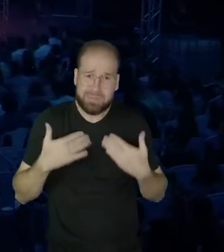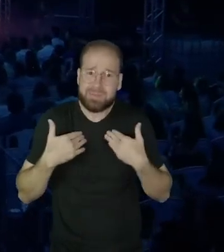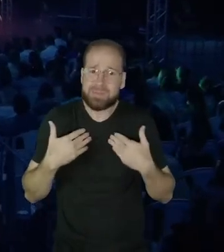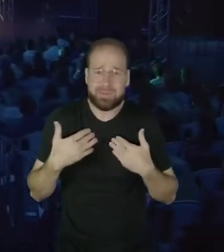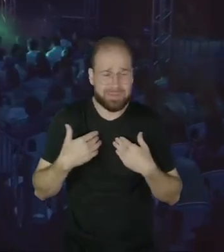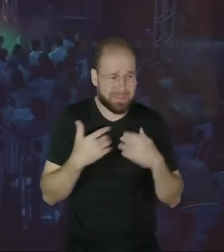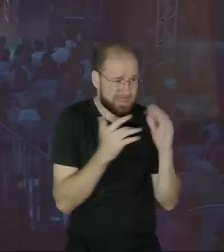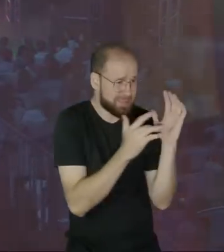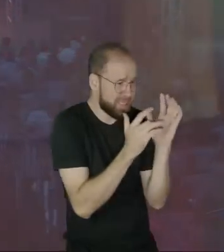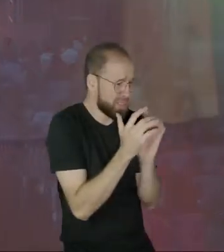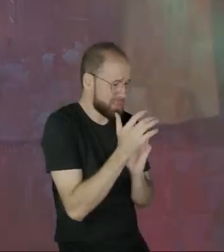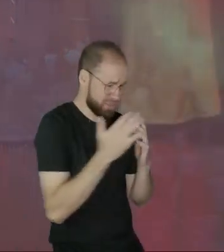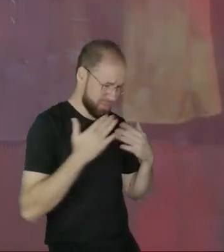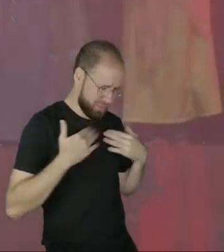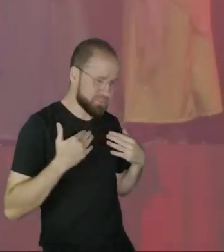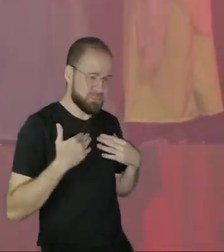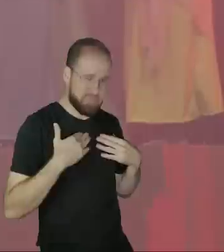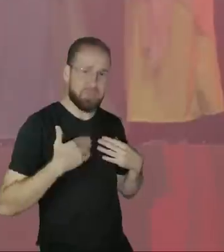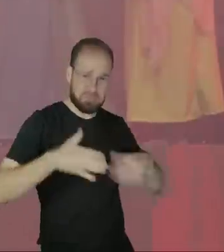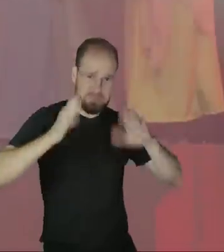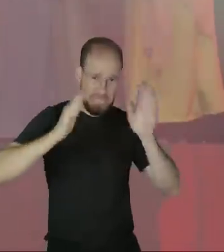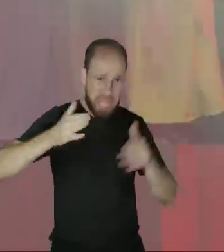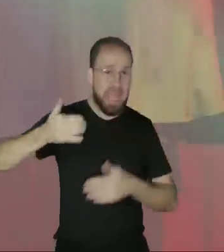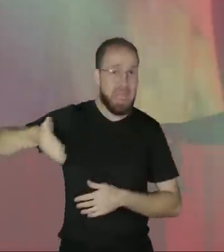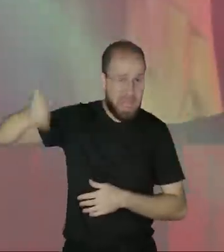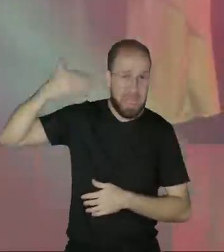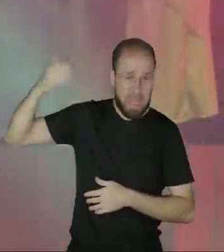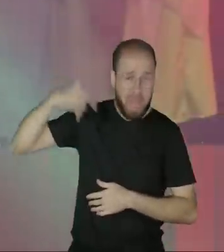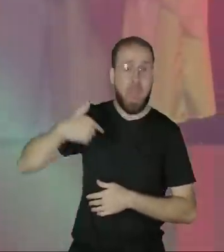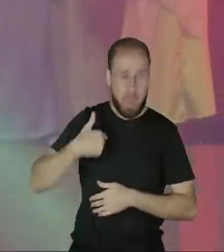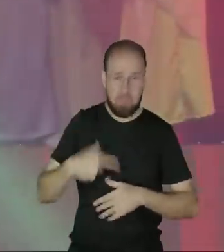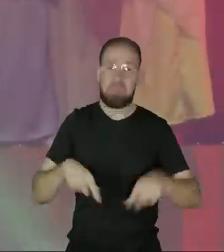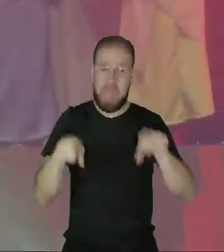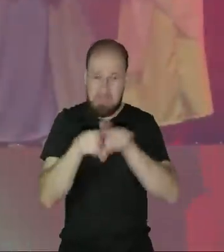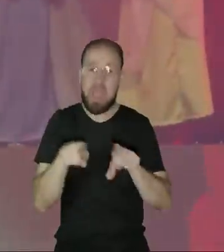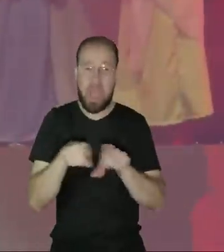Jesus meu, houve um tempo em que eu também disse: